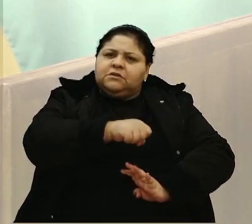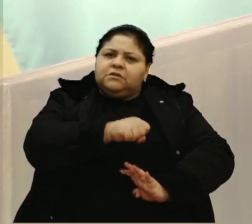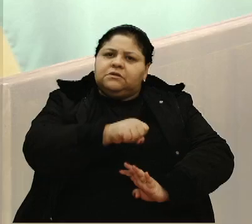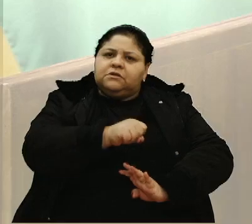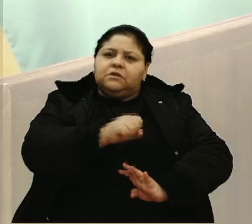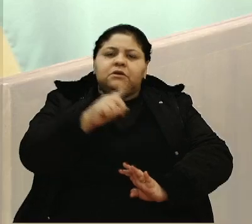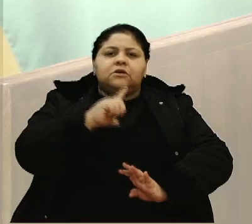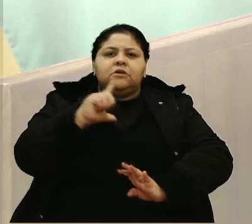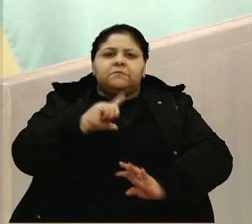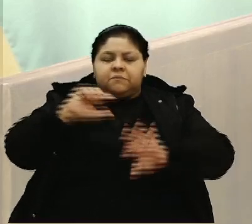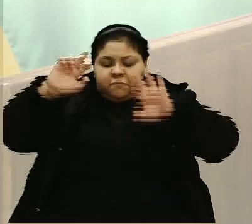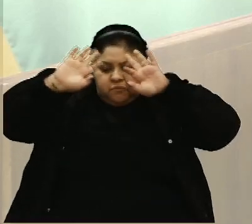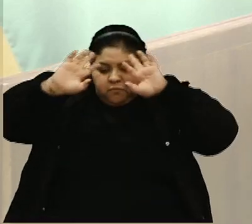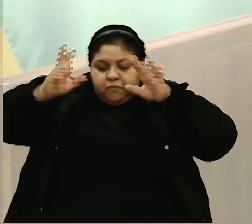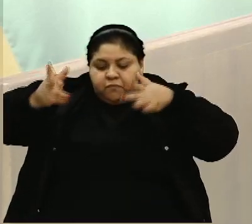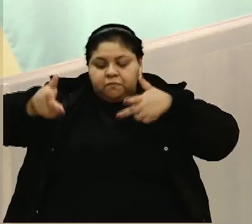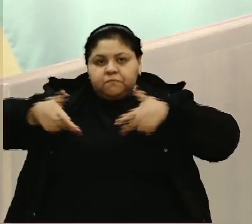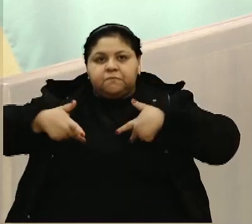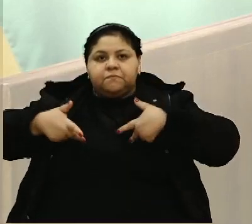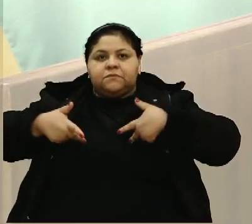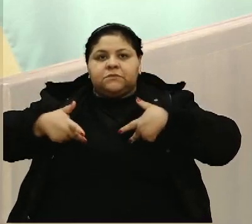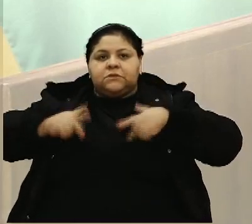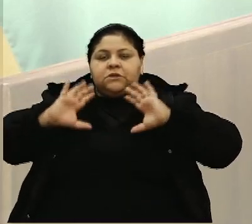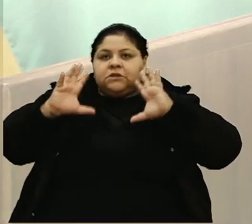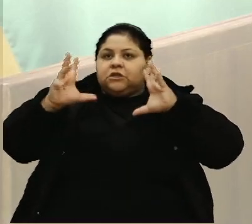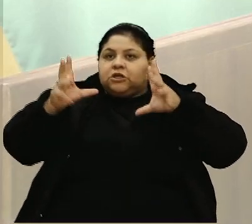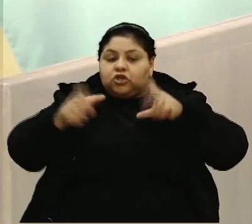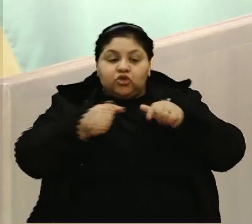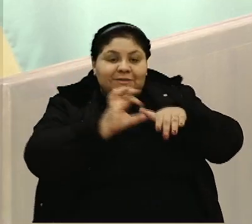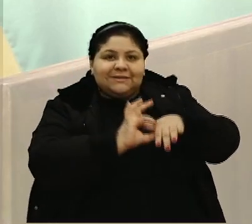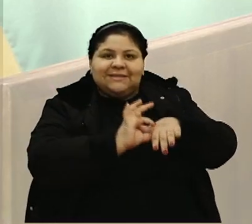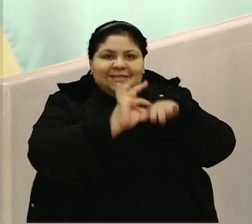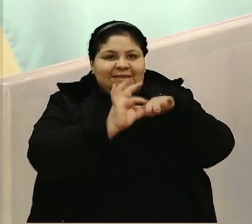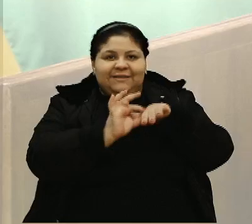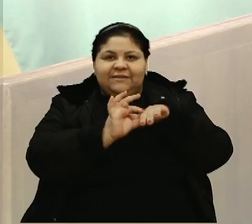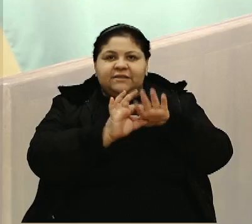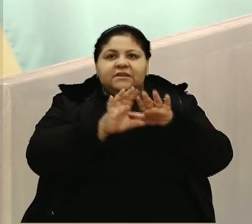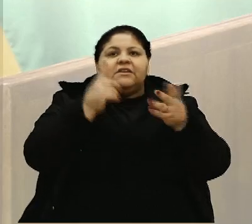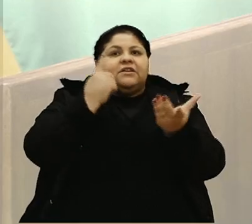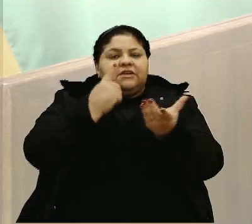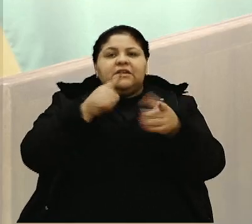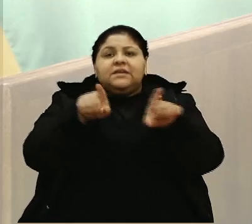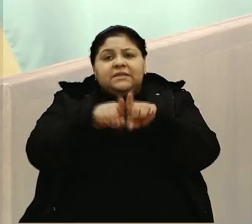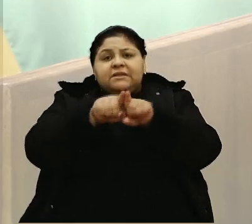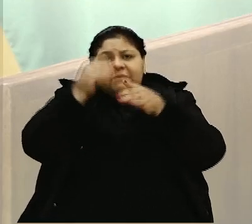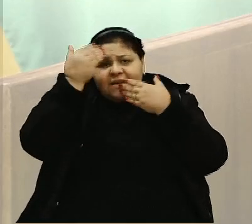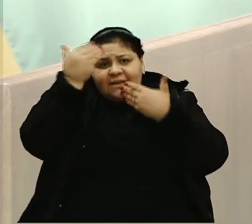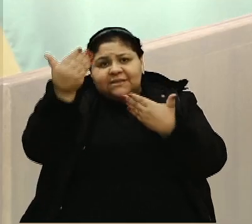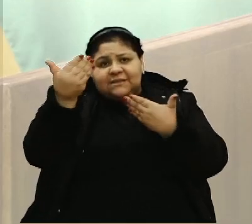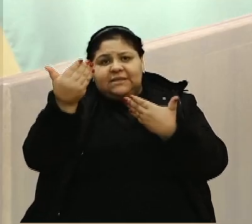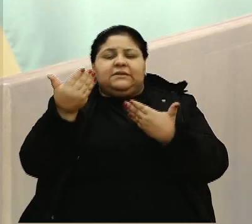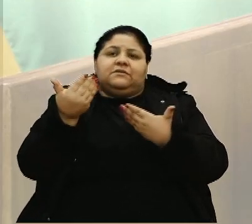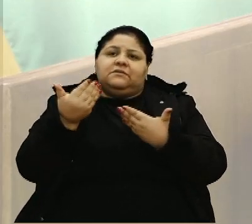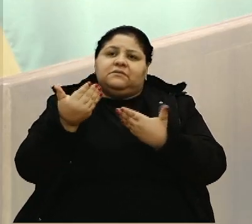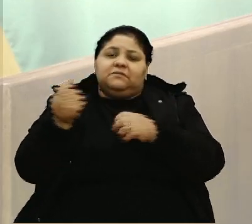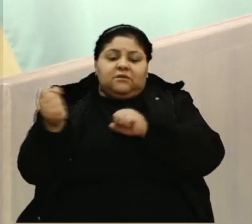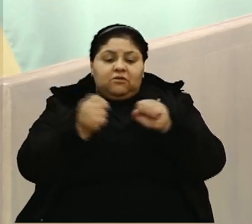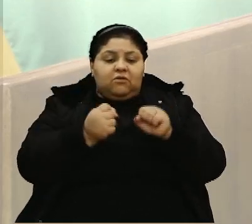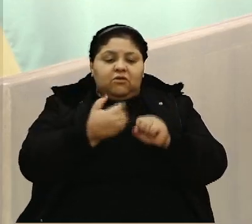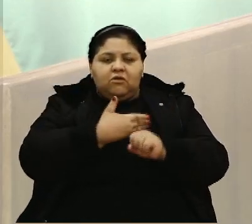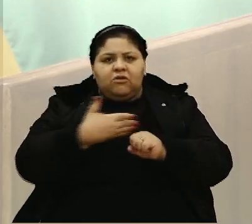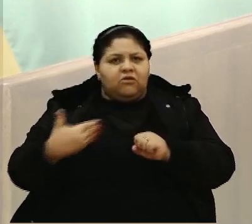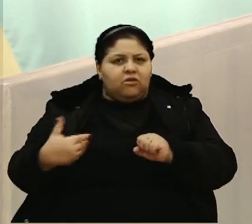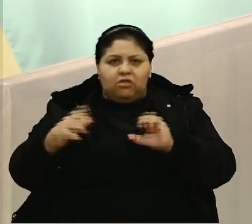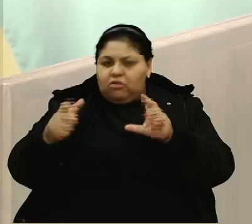para termos um reconhecimento a todas aquelas lideranças e também agradecer ao poder público com